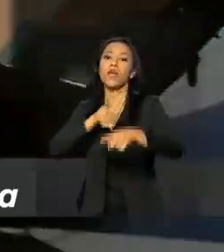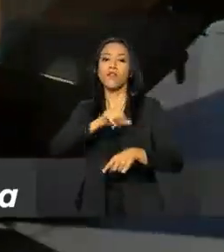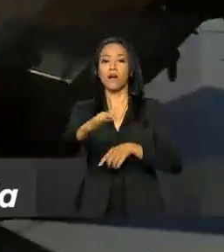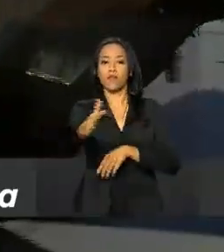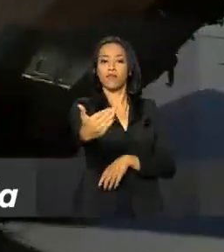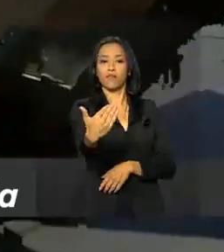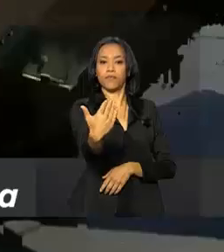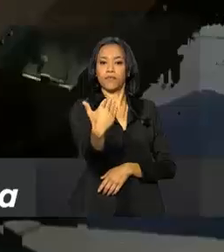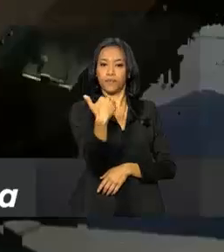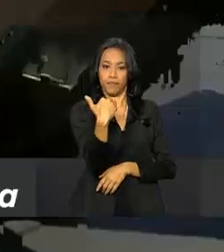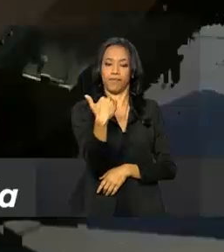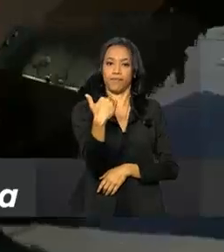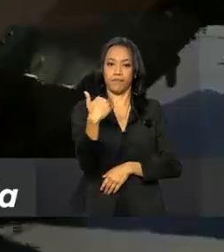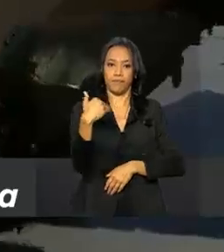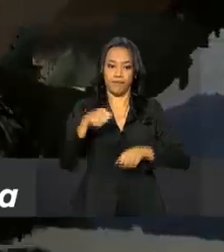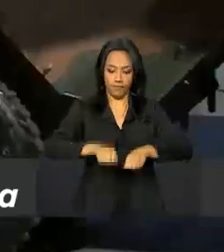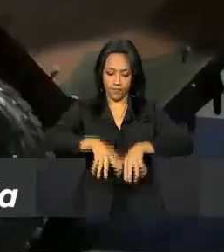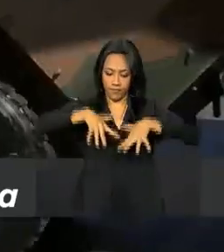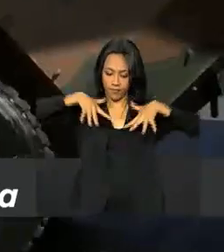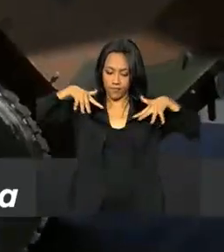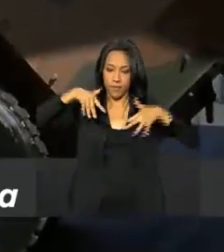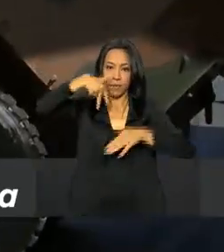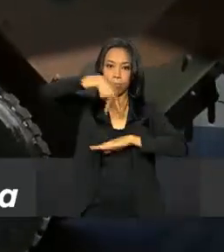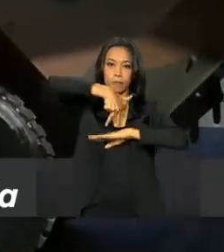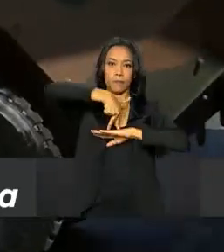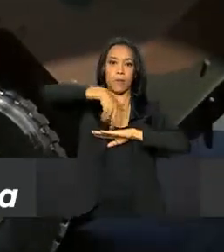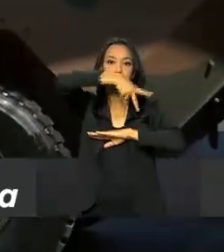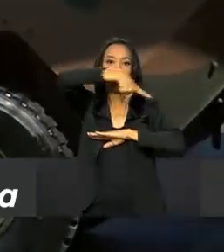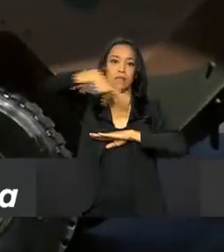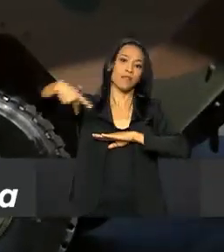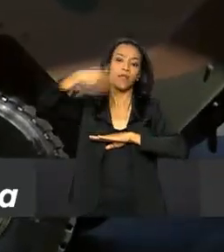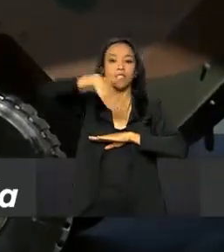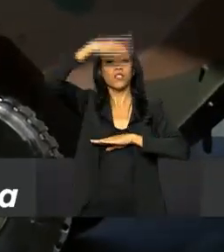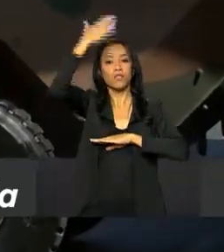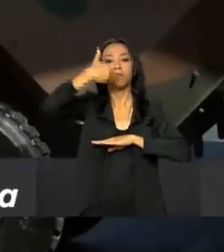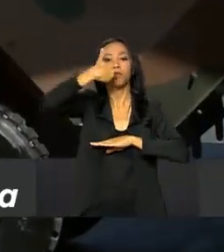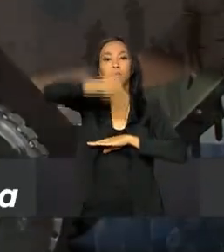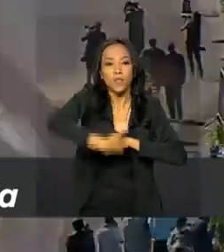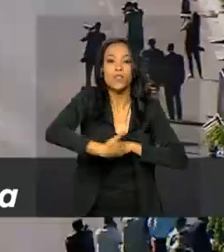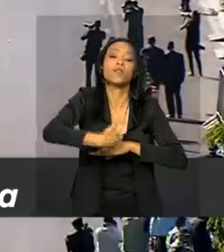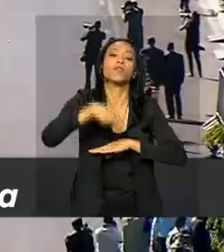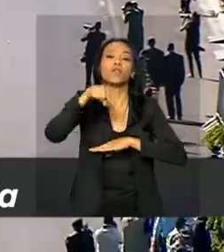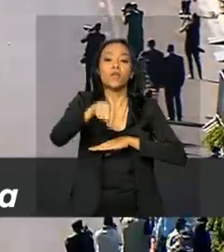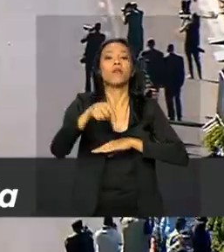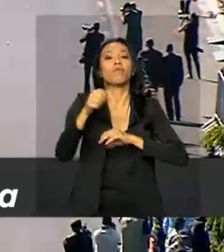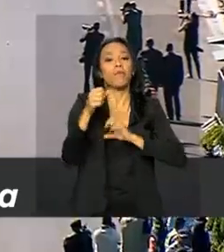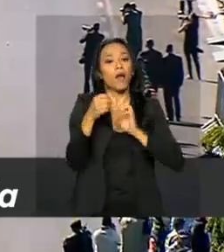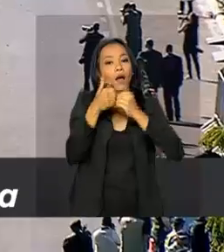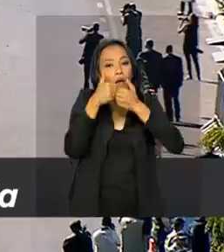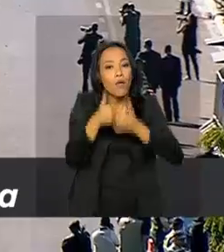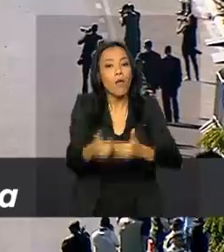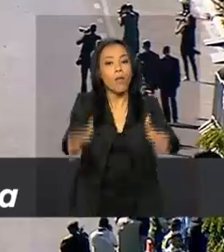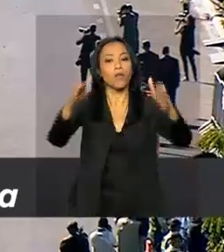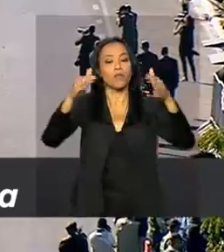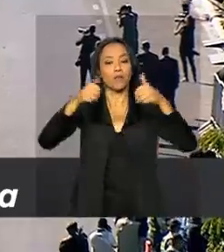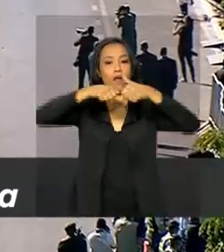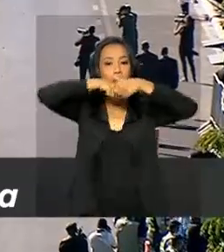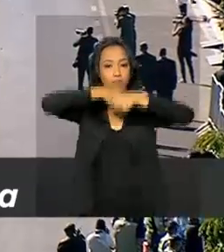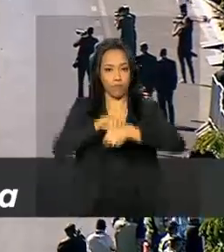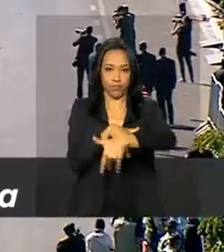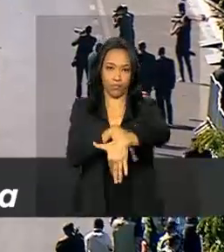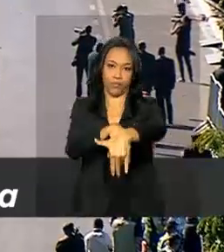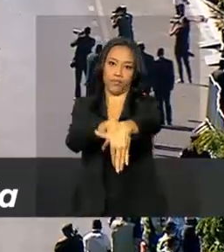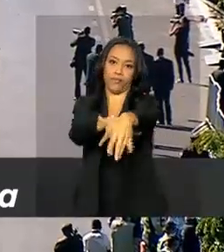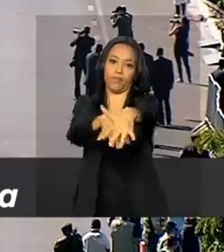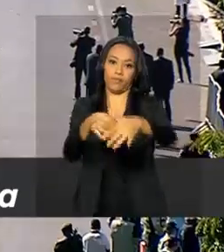do palanque. O general Negrais solicitará ao presidente da República autorização para o início do desfile.